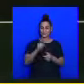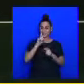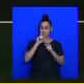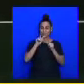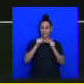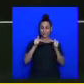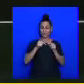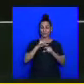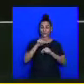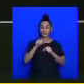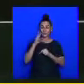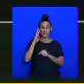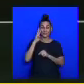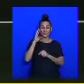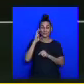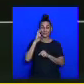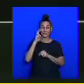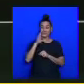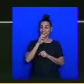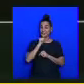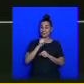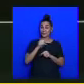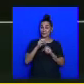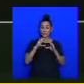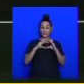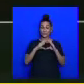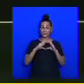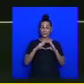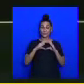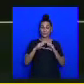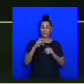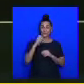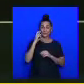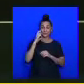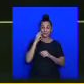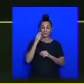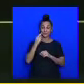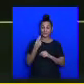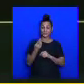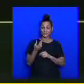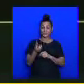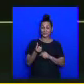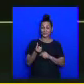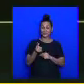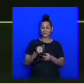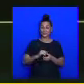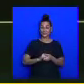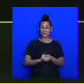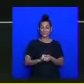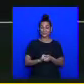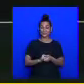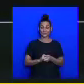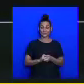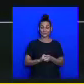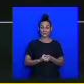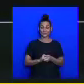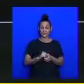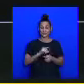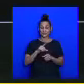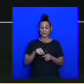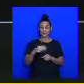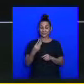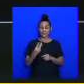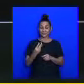Dia de sorte com sorteios às terças, quintas e sábados. Bola rosa, número 26. Rosa, 26.